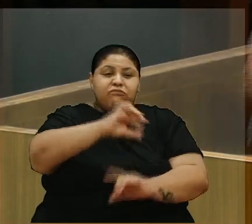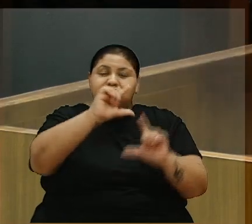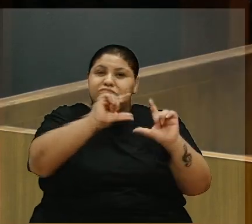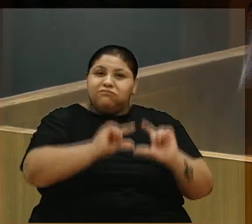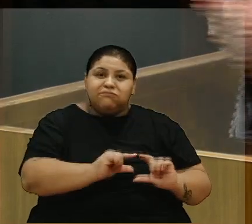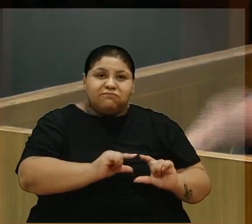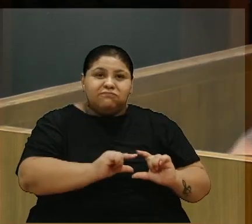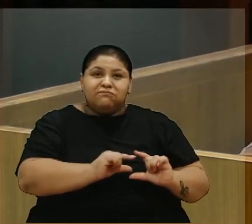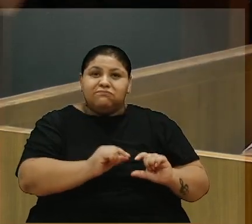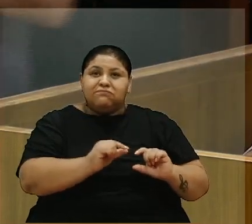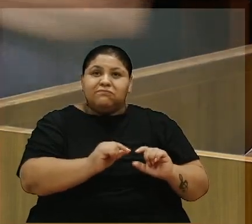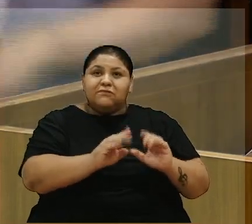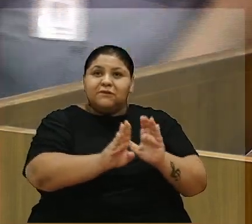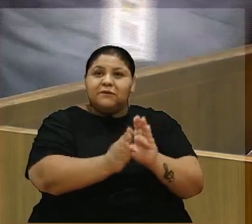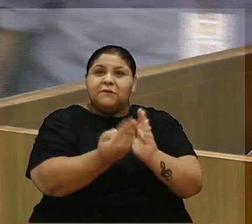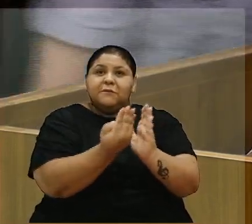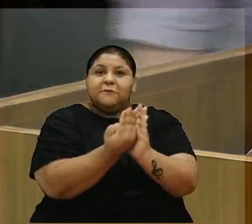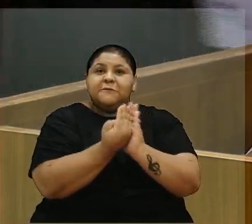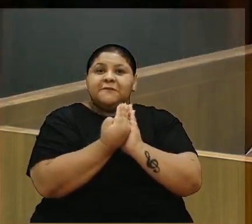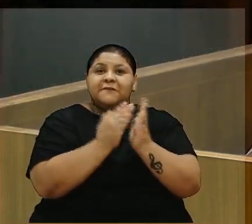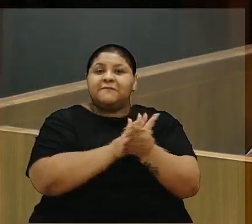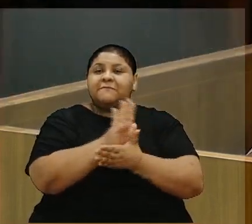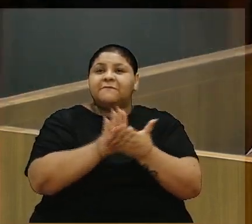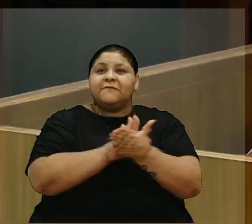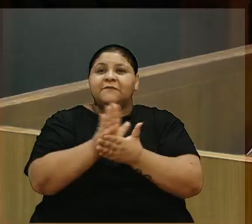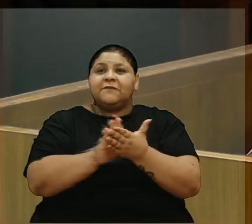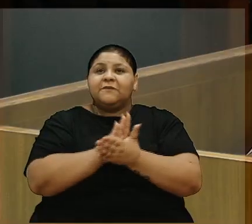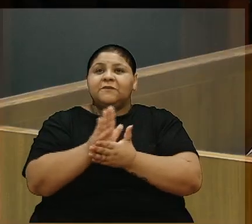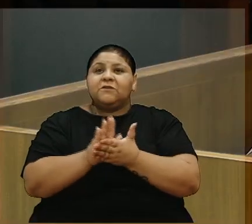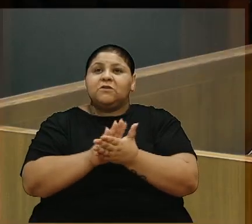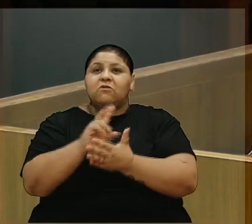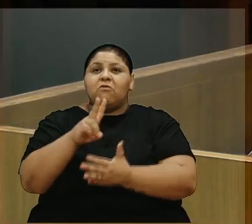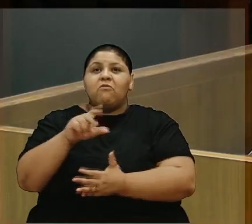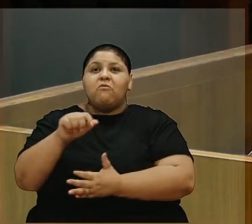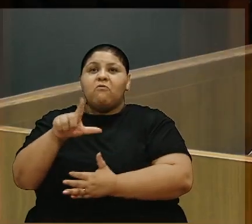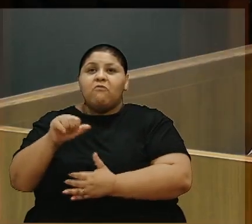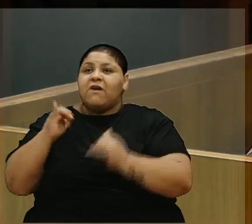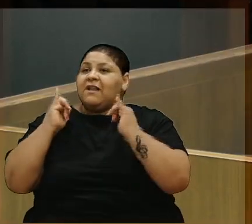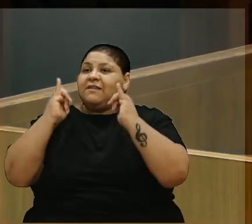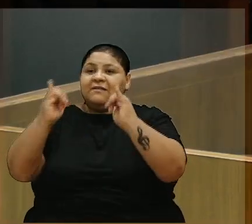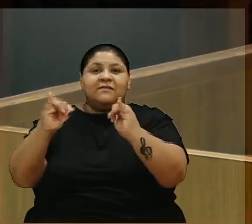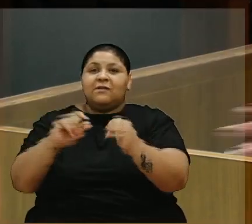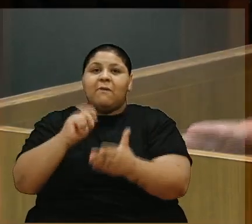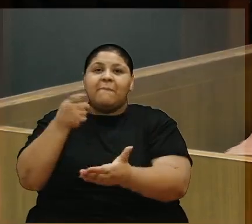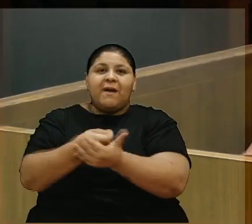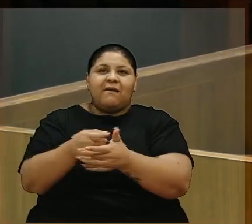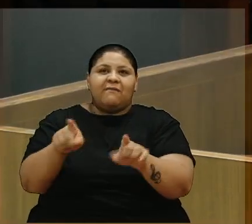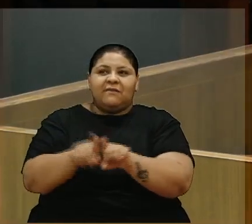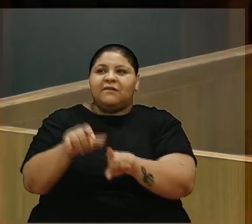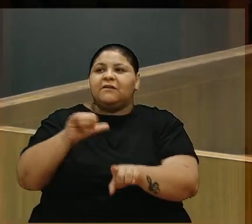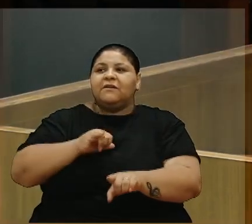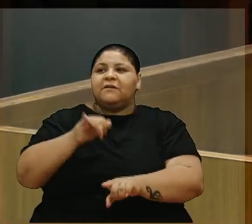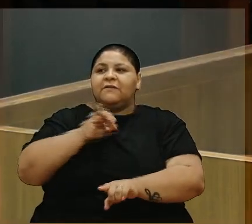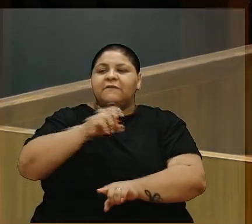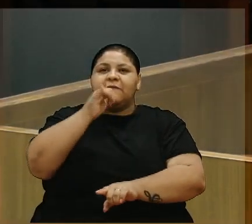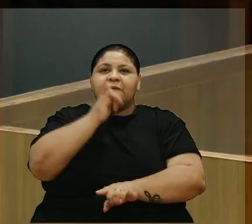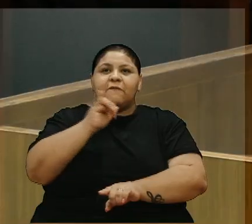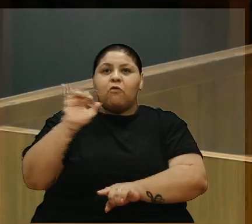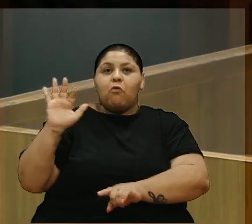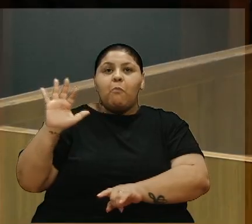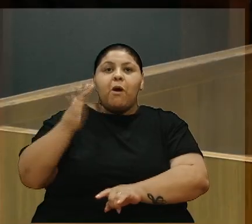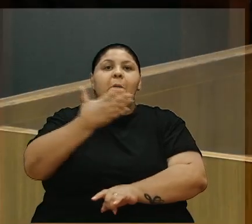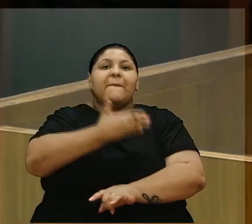nenhum. Sequer o Vale Transporte, em vários editais, são pagos. Nós temos um exemplo, por exemplo, do Mão